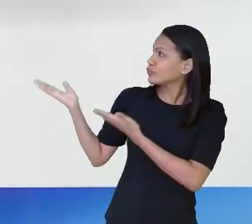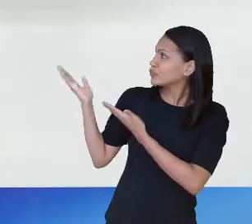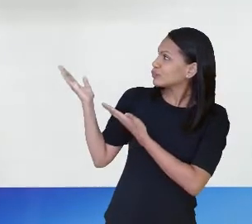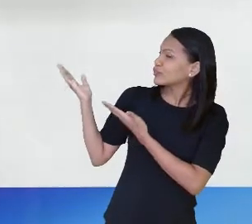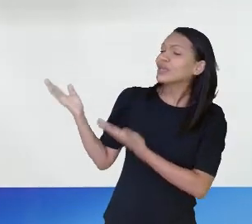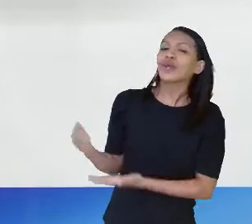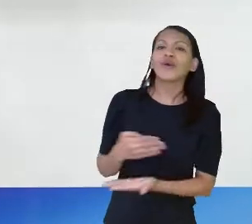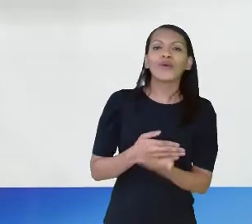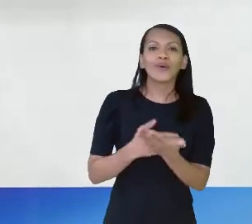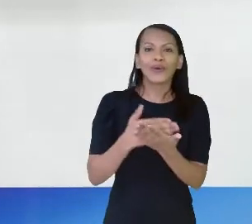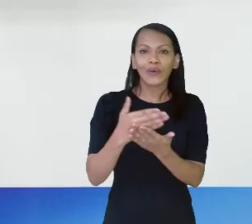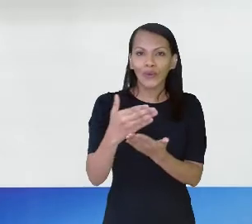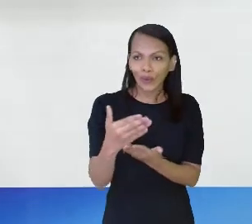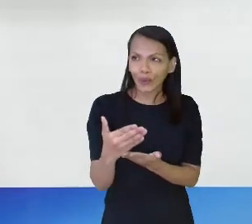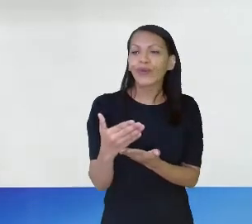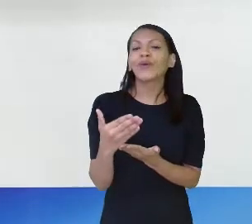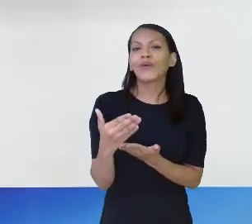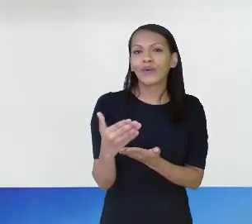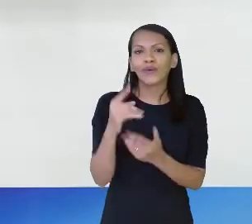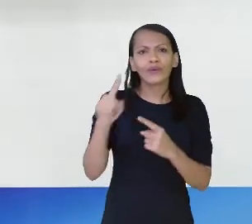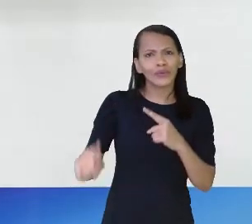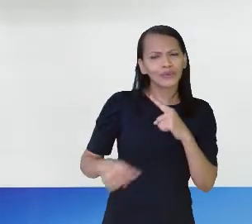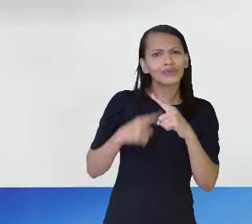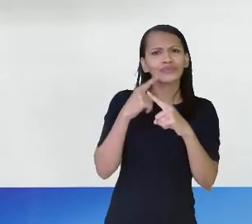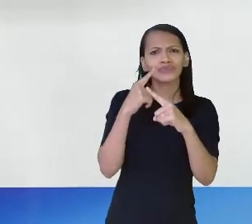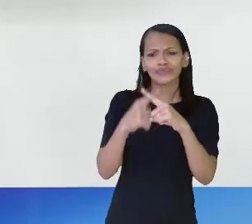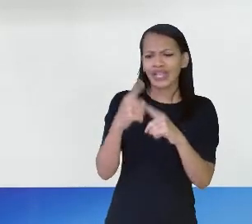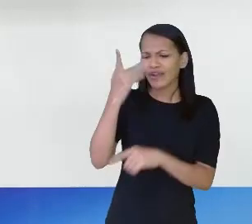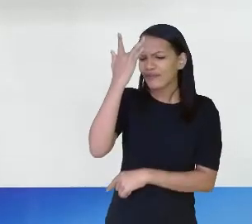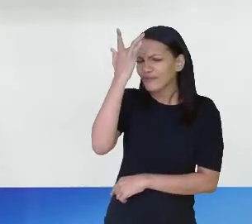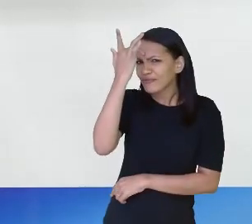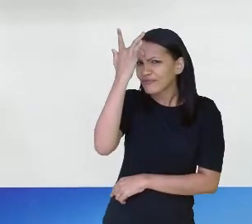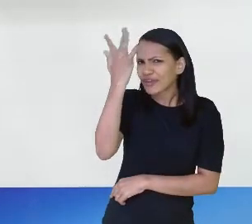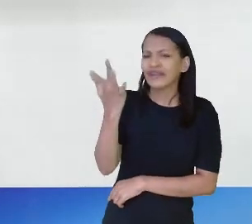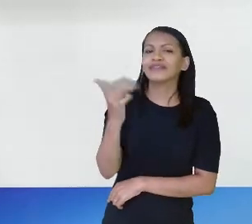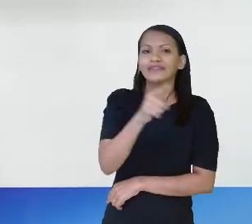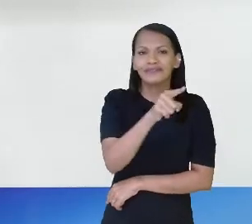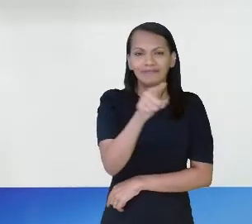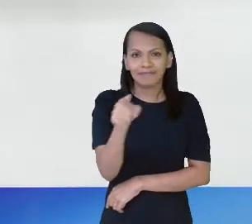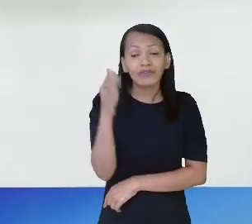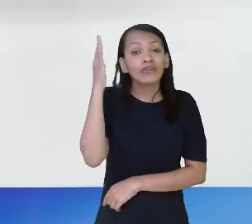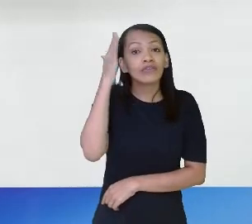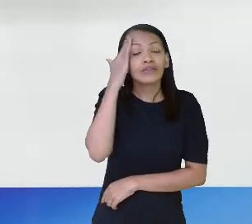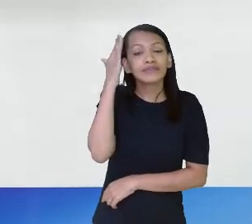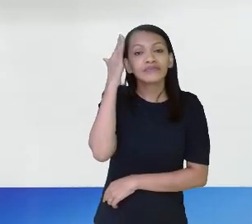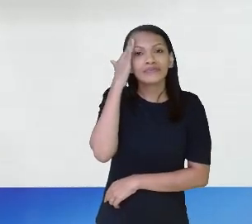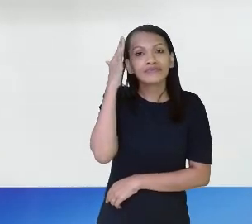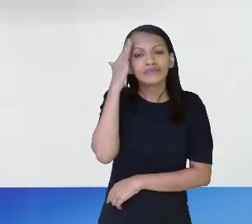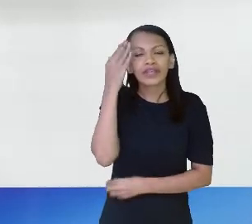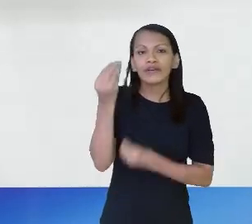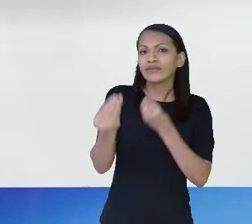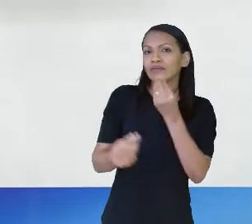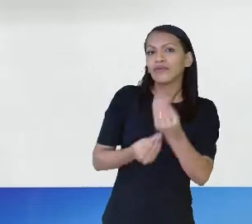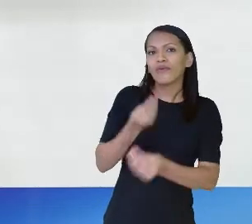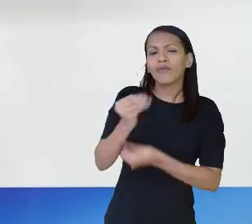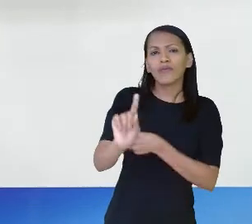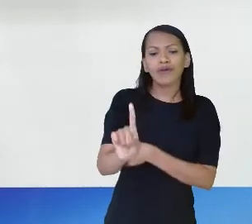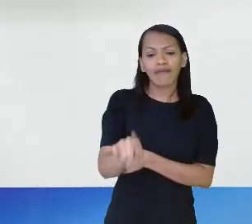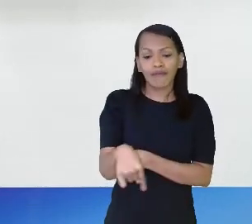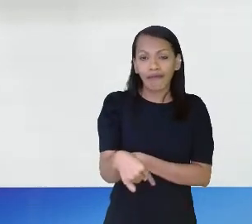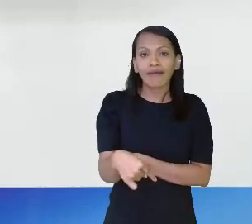multiplicação, operação matemática fácil, desde que você entenda como ela